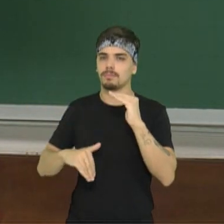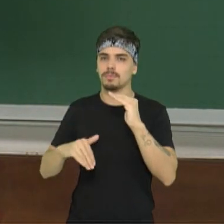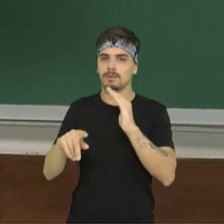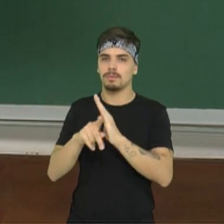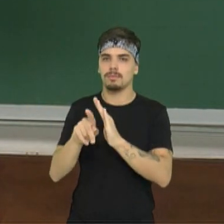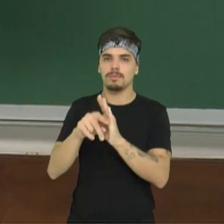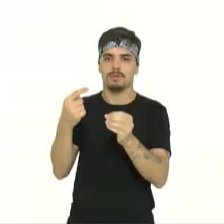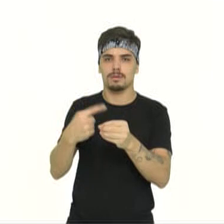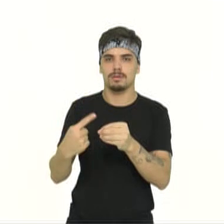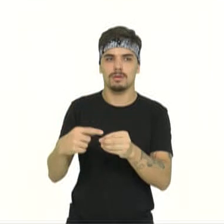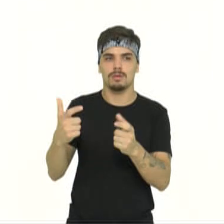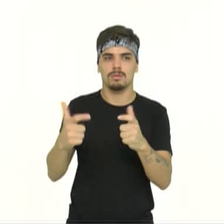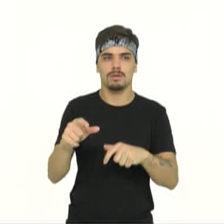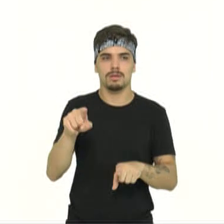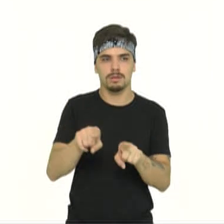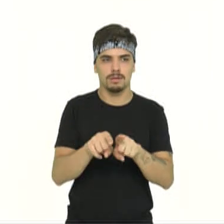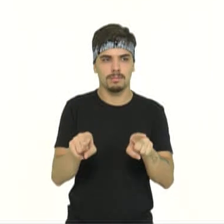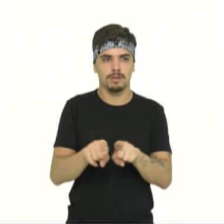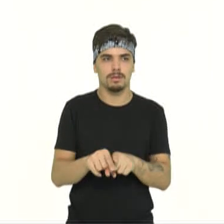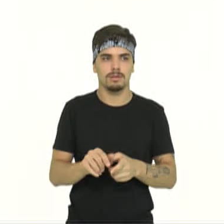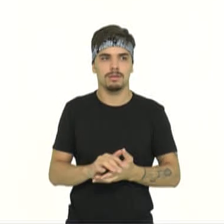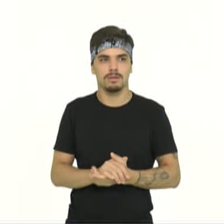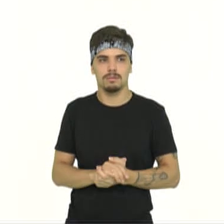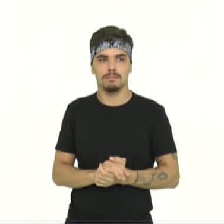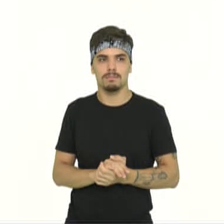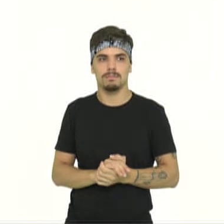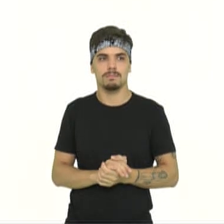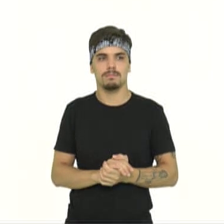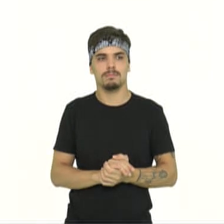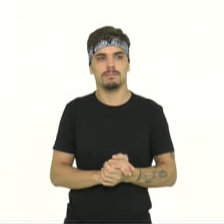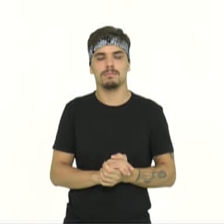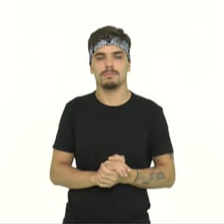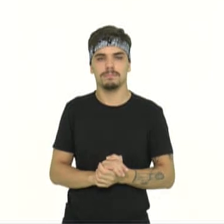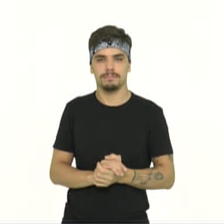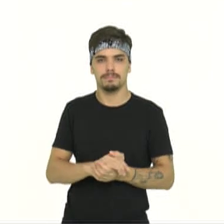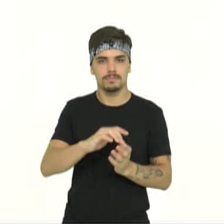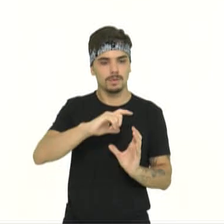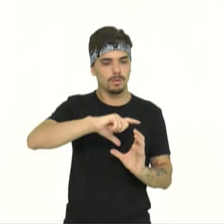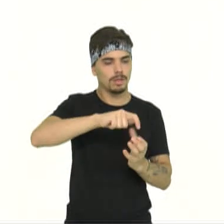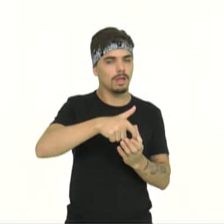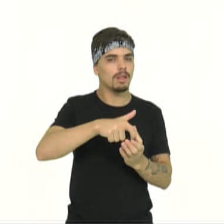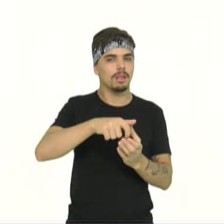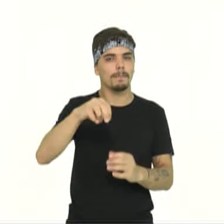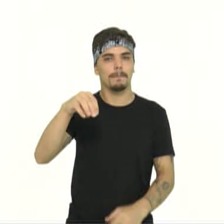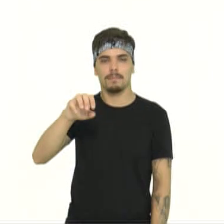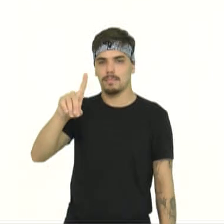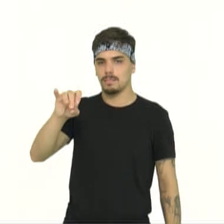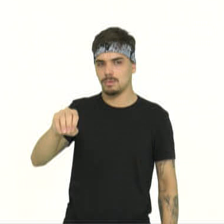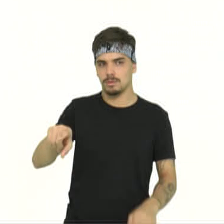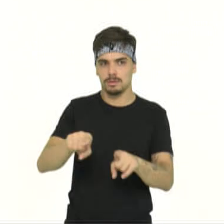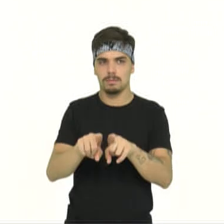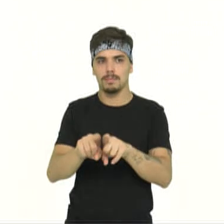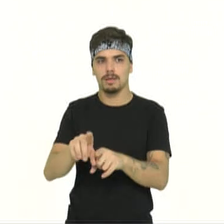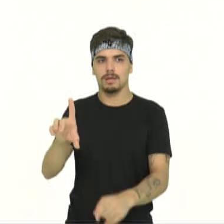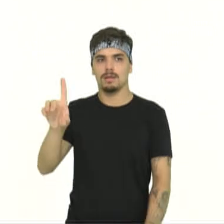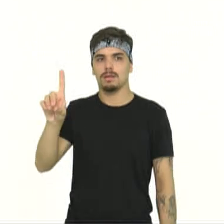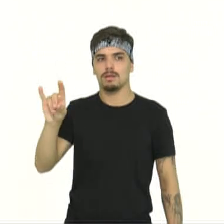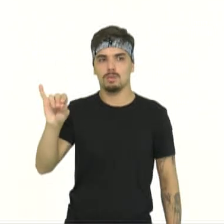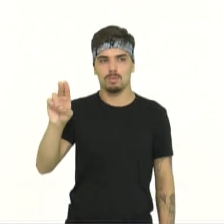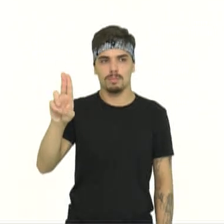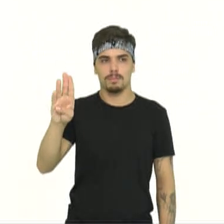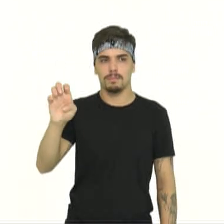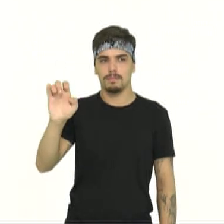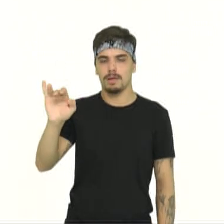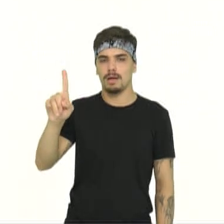trouxe mais uma região, não pude trazer todas, mas o Oriente Médio, né? A gente tem o Iêmen e tem o Dubai, uma